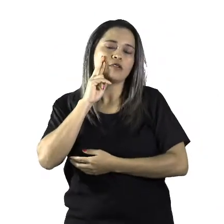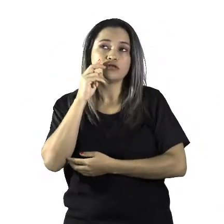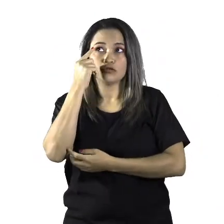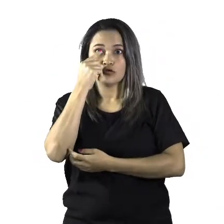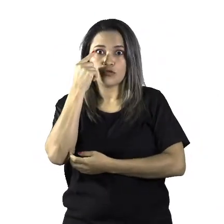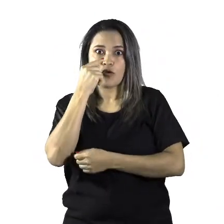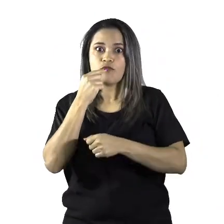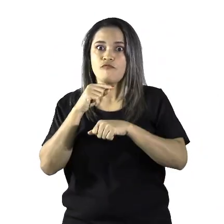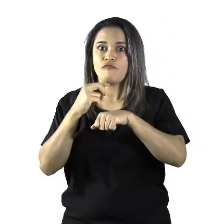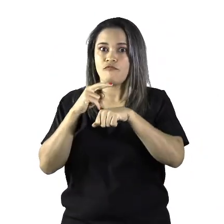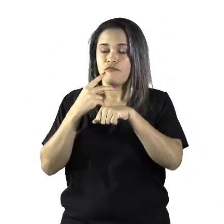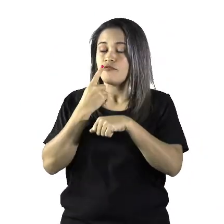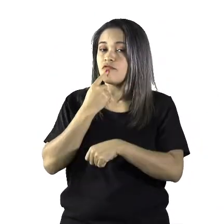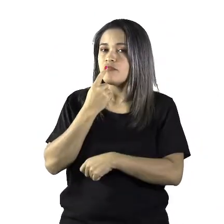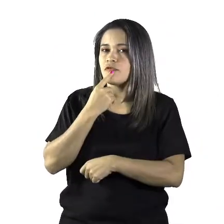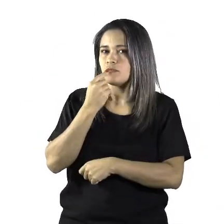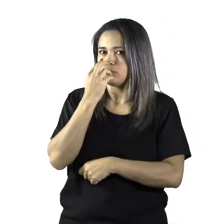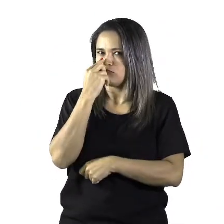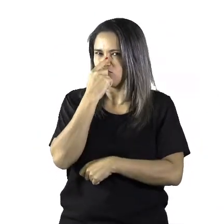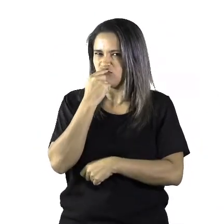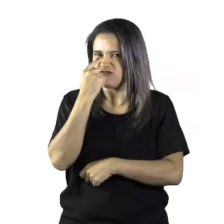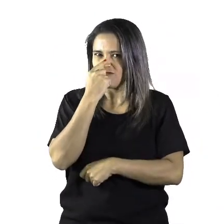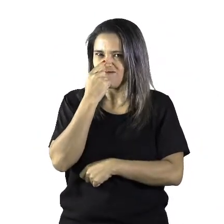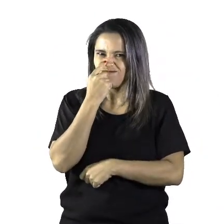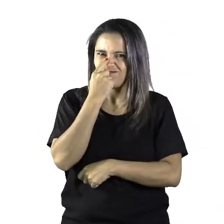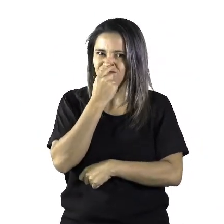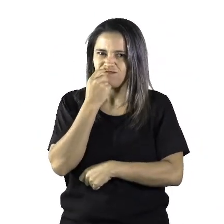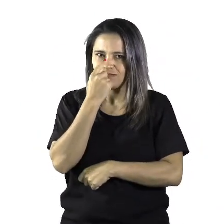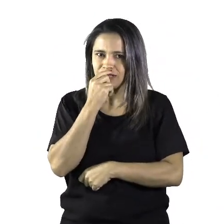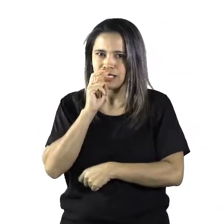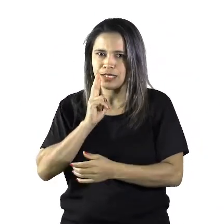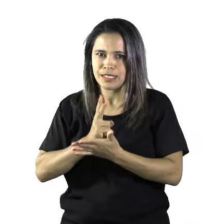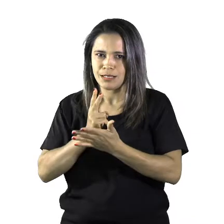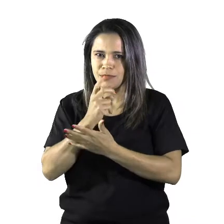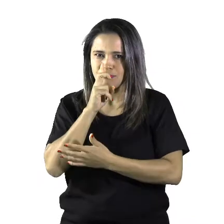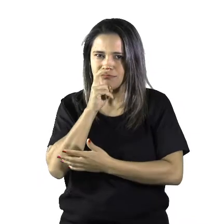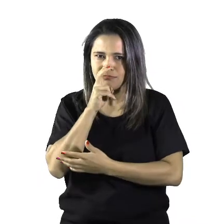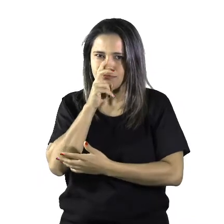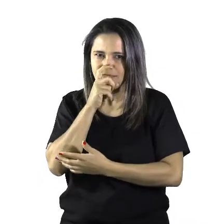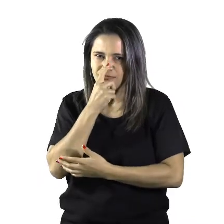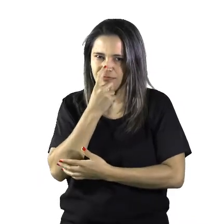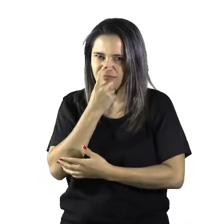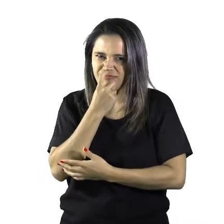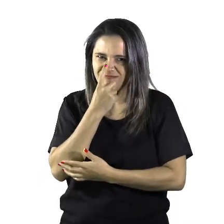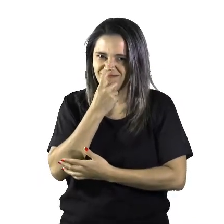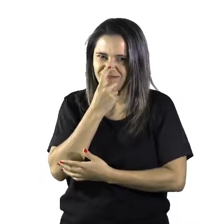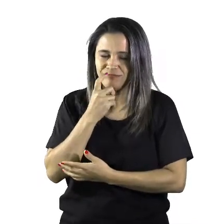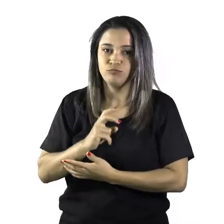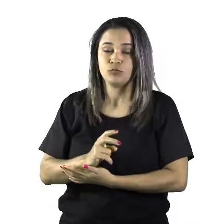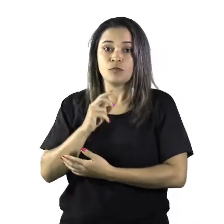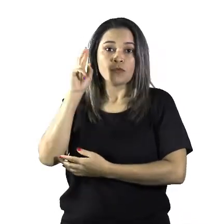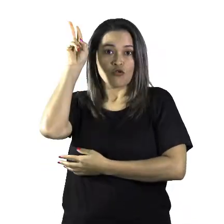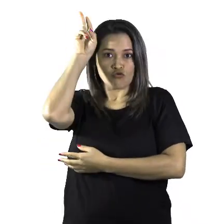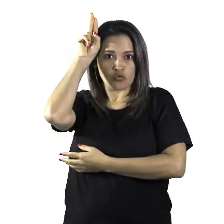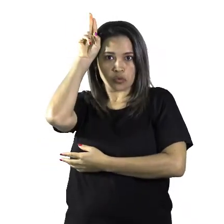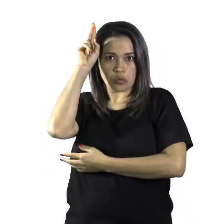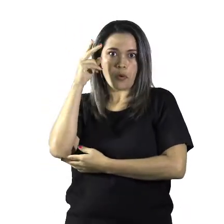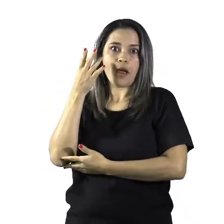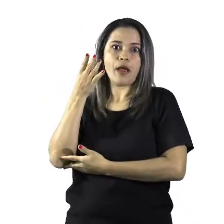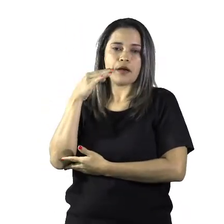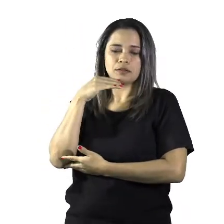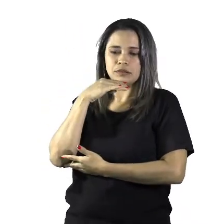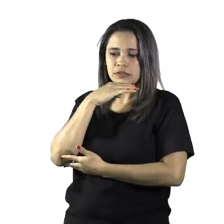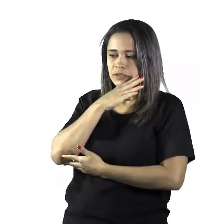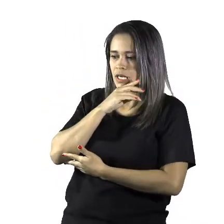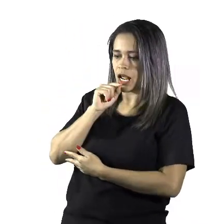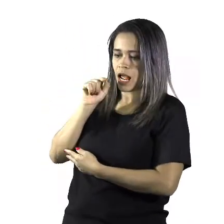vermelhos e focinho nervoso, sempre tremelicando. O coelho achava a menina a